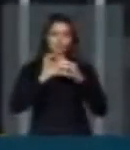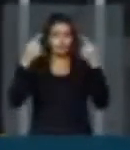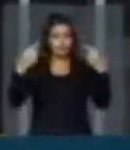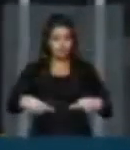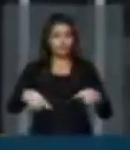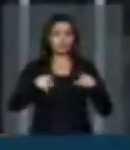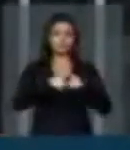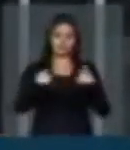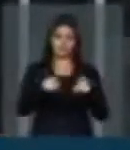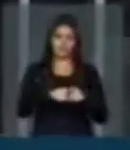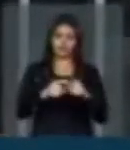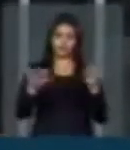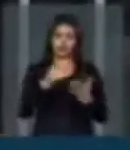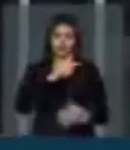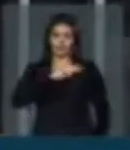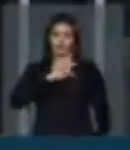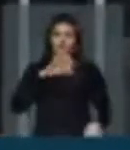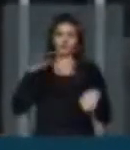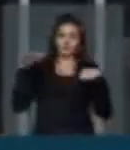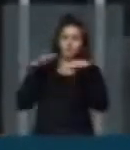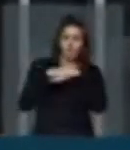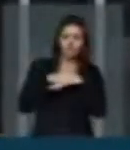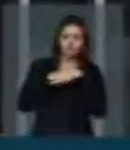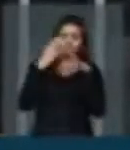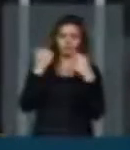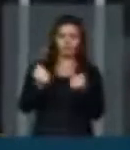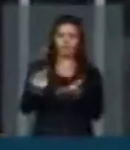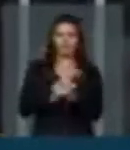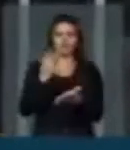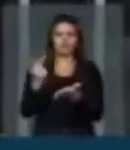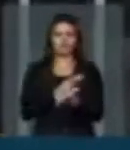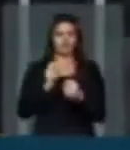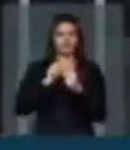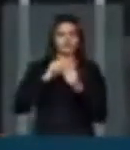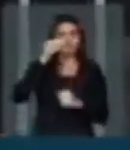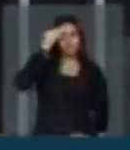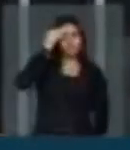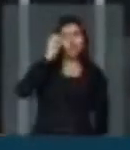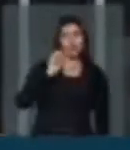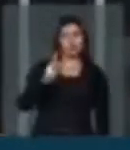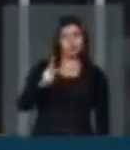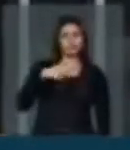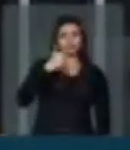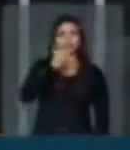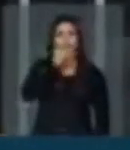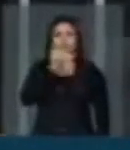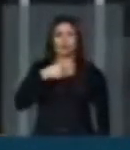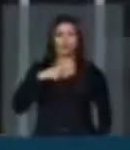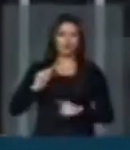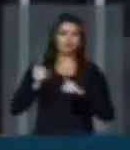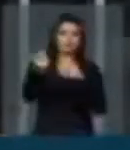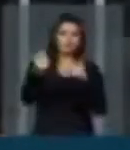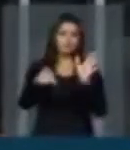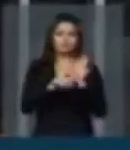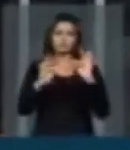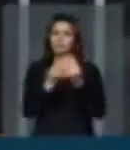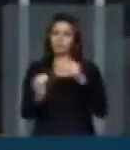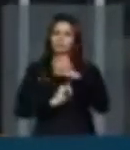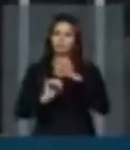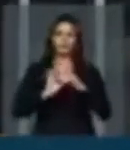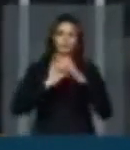oposição. É hora de ser humilde, de reconhecer os erros, de fazer a meia-culpa e não de ataque contra as instituições